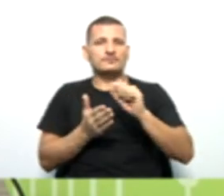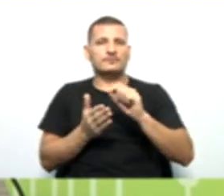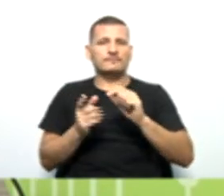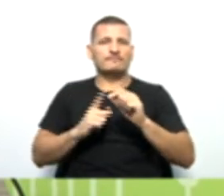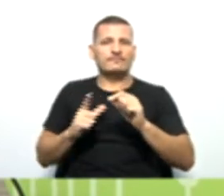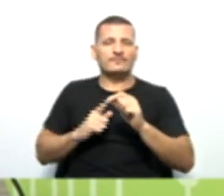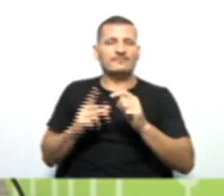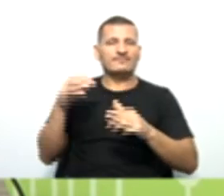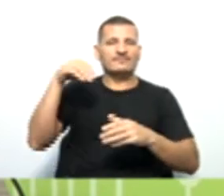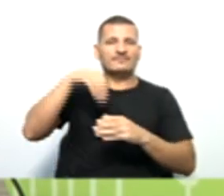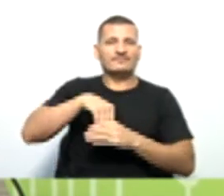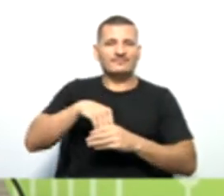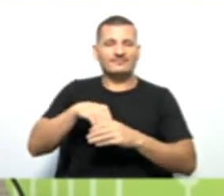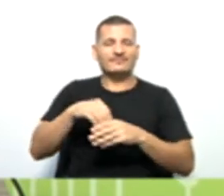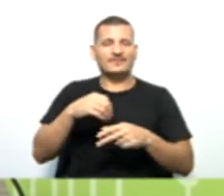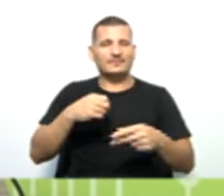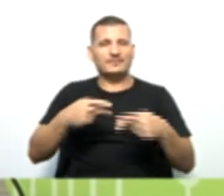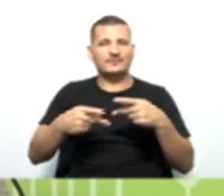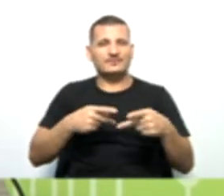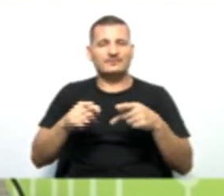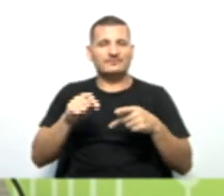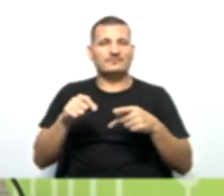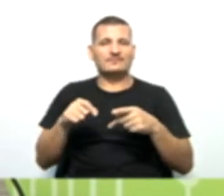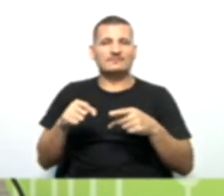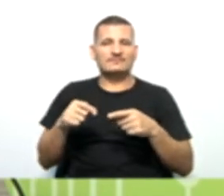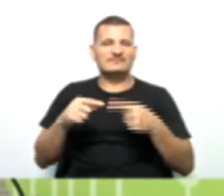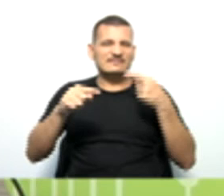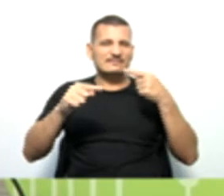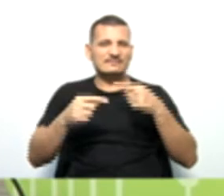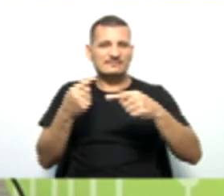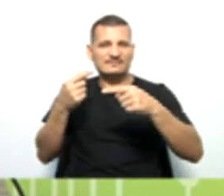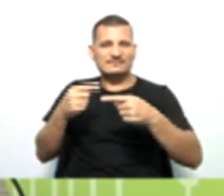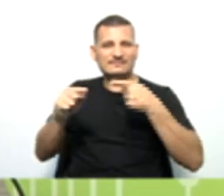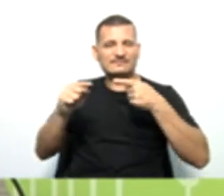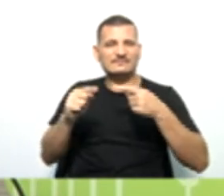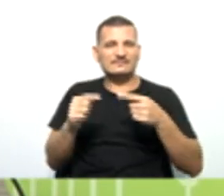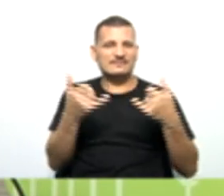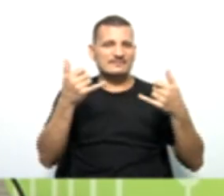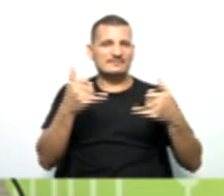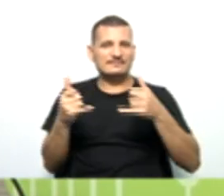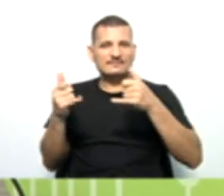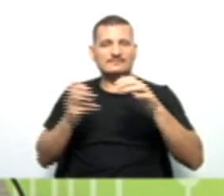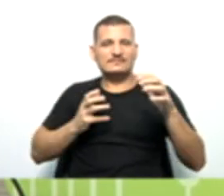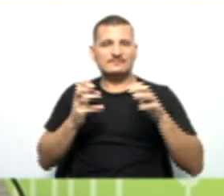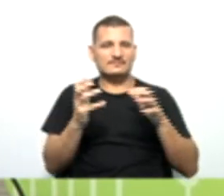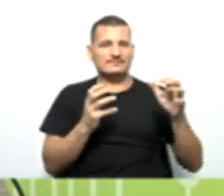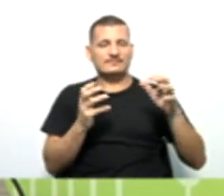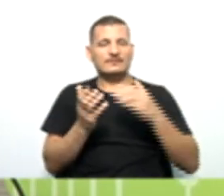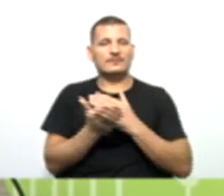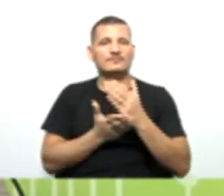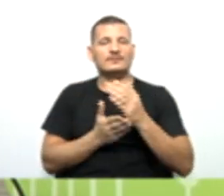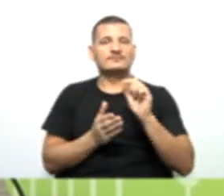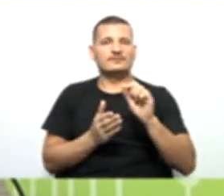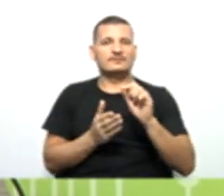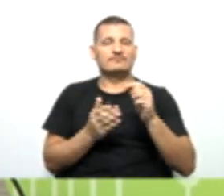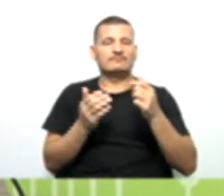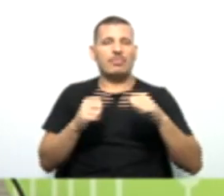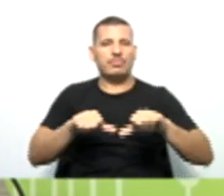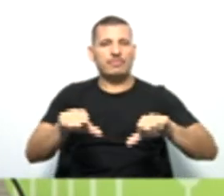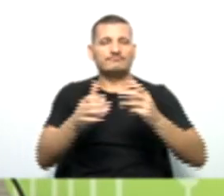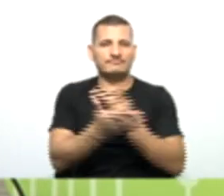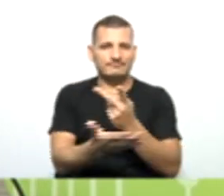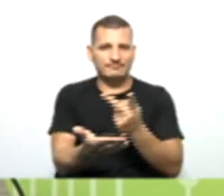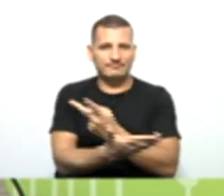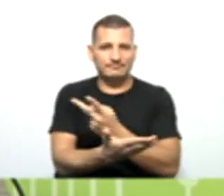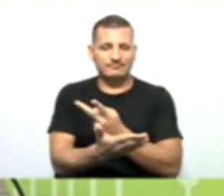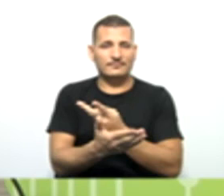intrigas dentro da execução do nosso projeto e as coisas começam a desandar, começam a não dar certo. Então, para